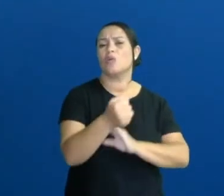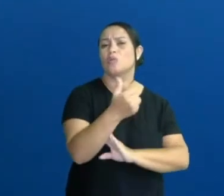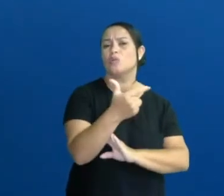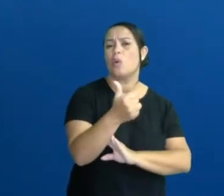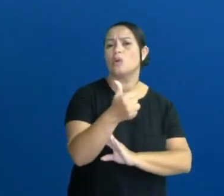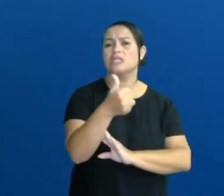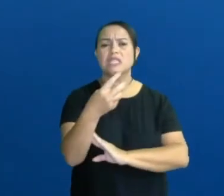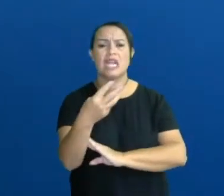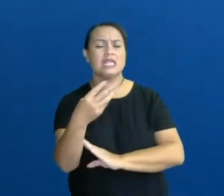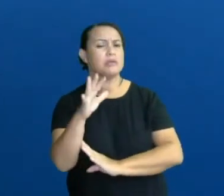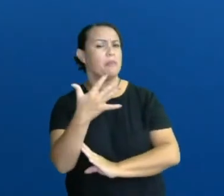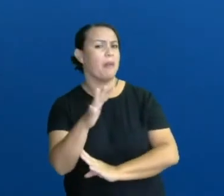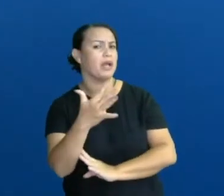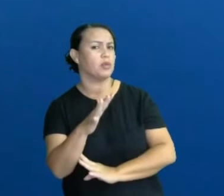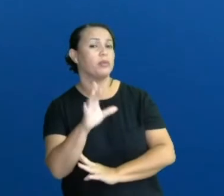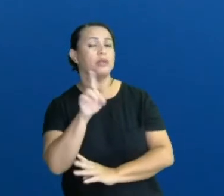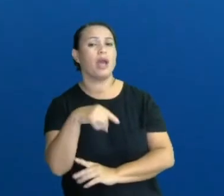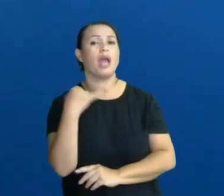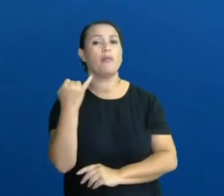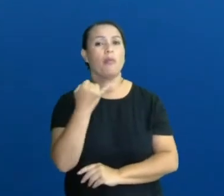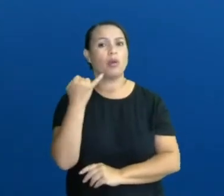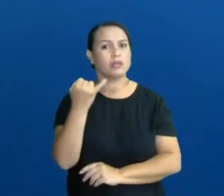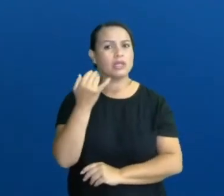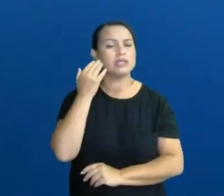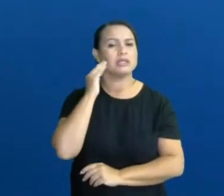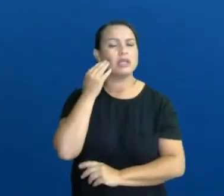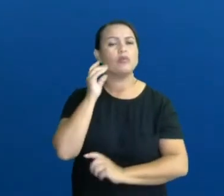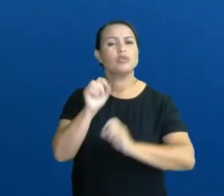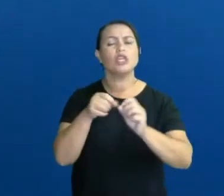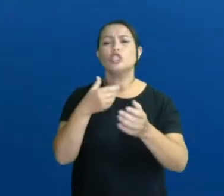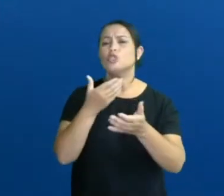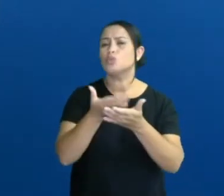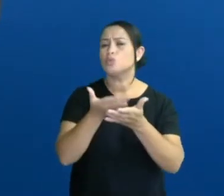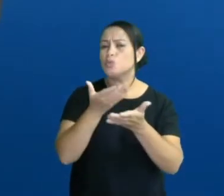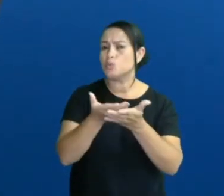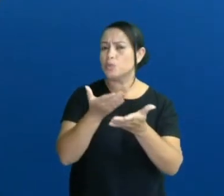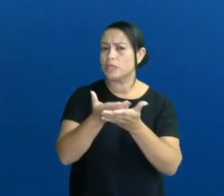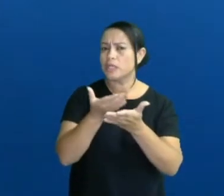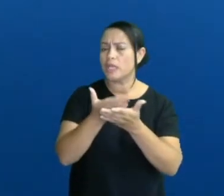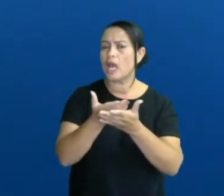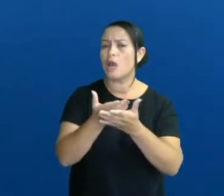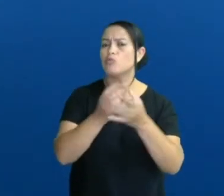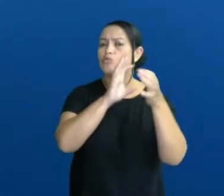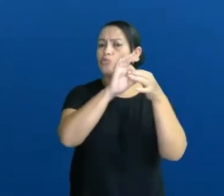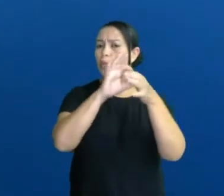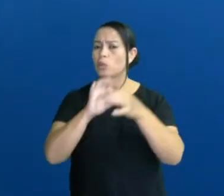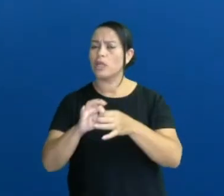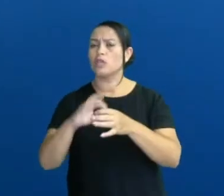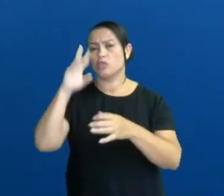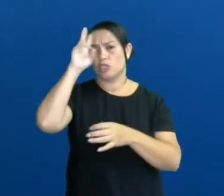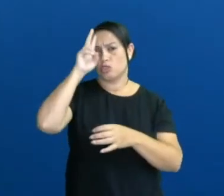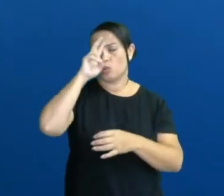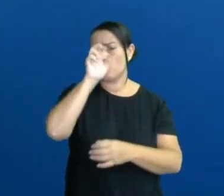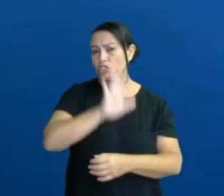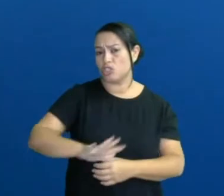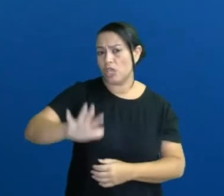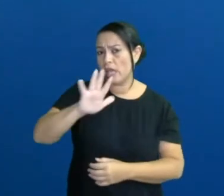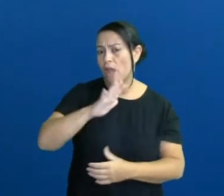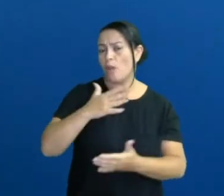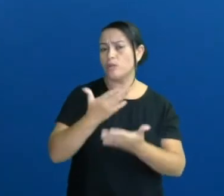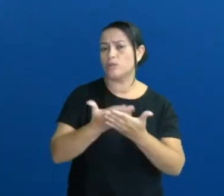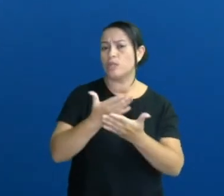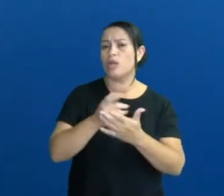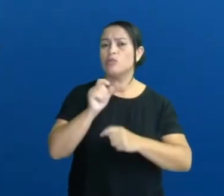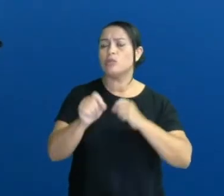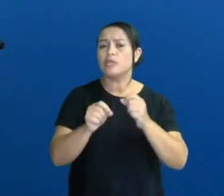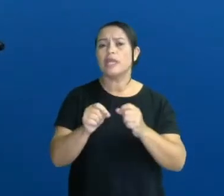ou menos. Então é importante a gente frisar que nós estudamos no contexto da história geral essa parte porque